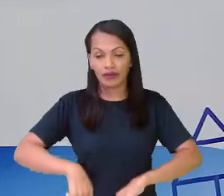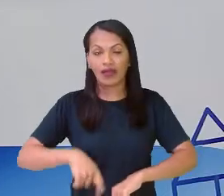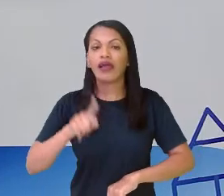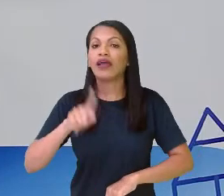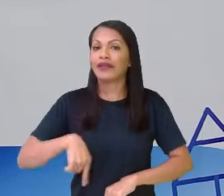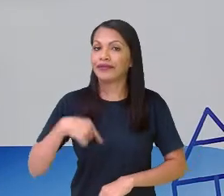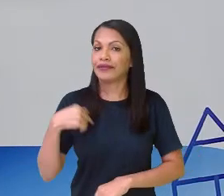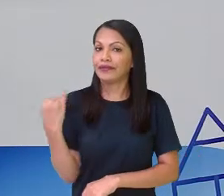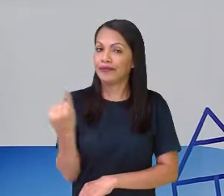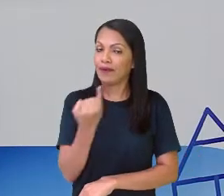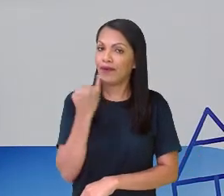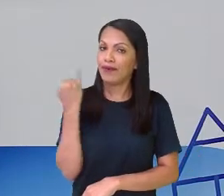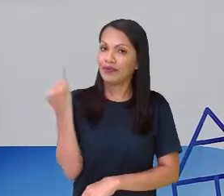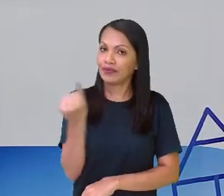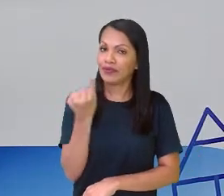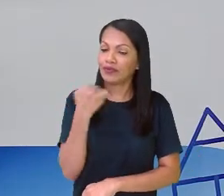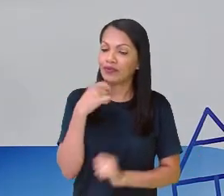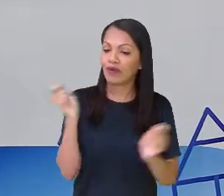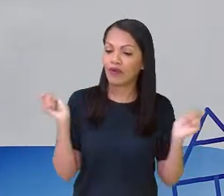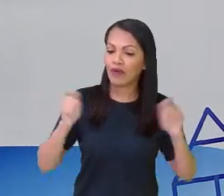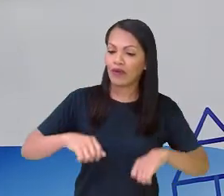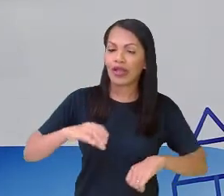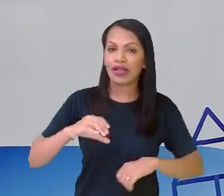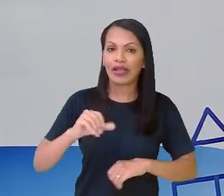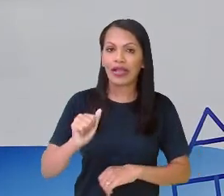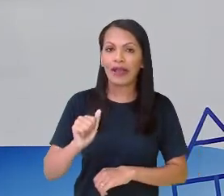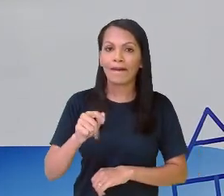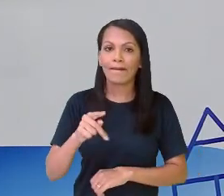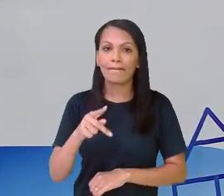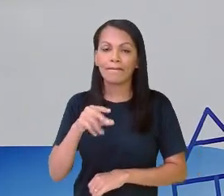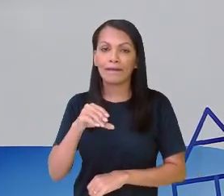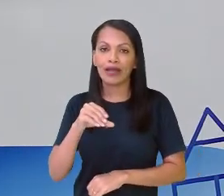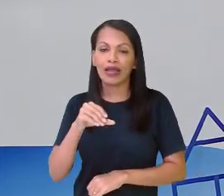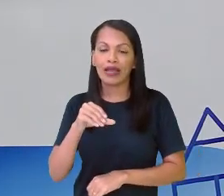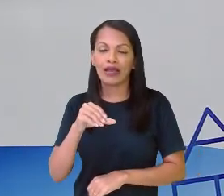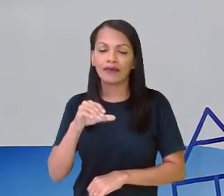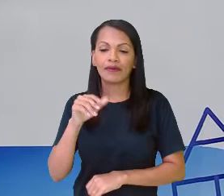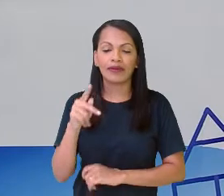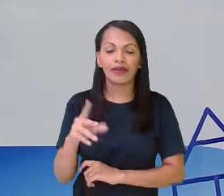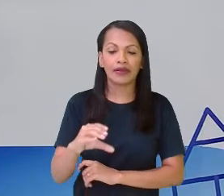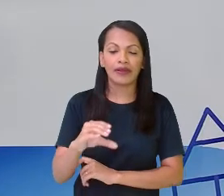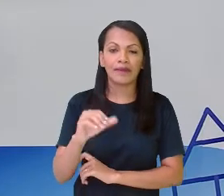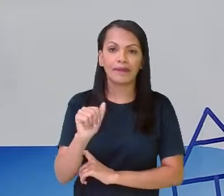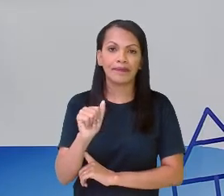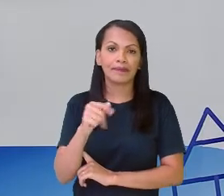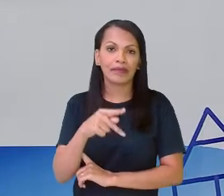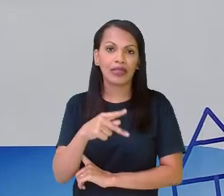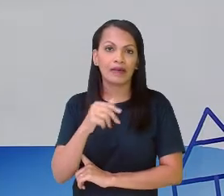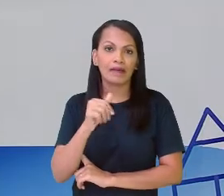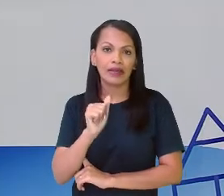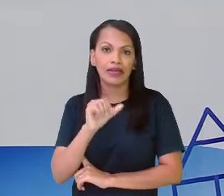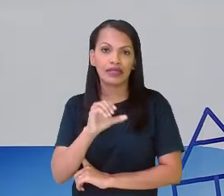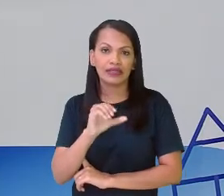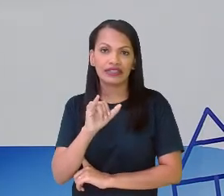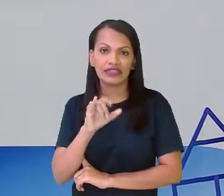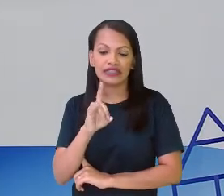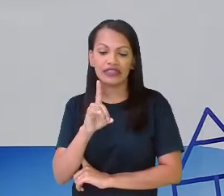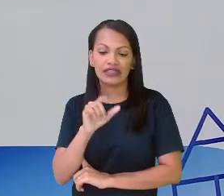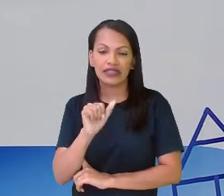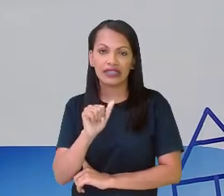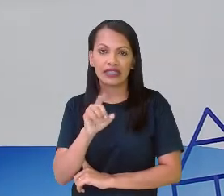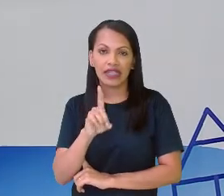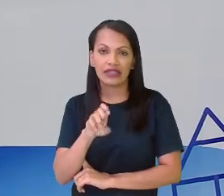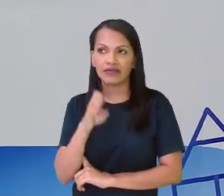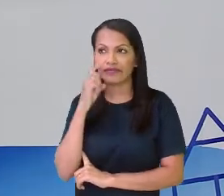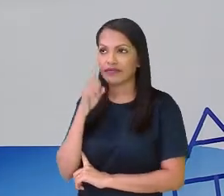importante, hein? Quando a gente fala de capacidade, a gente já pensa automaticamente em capacidade líquida